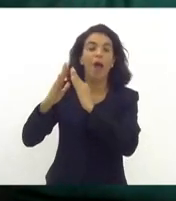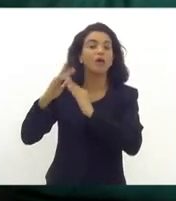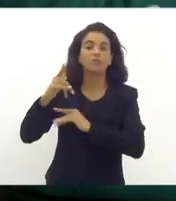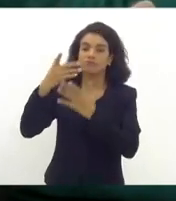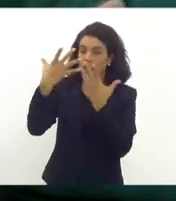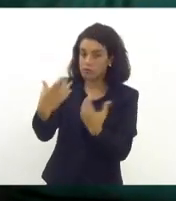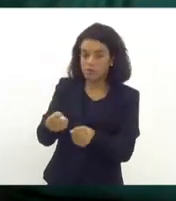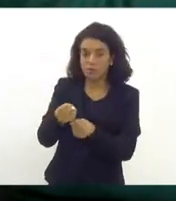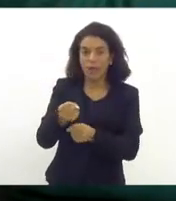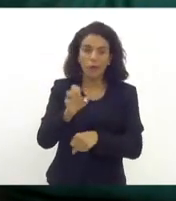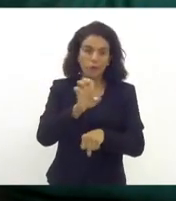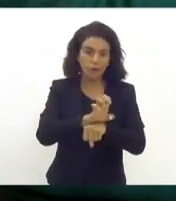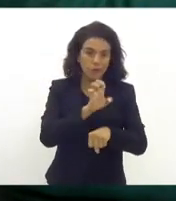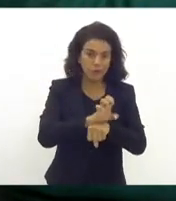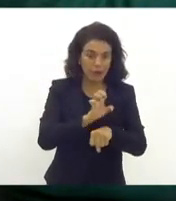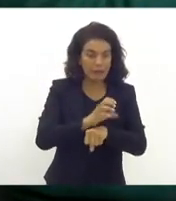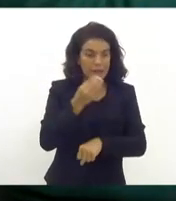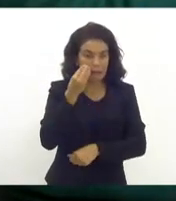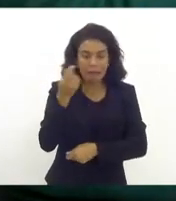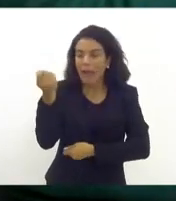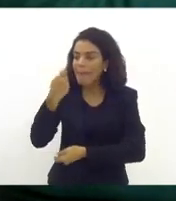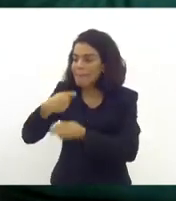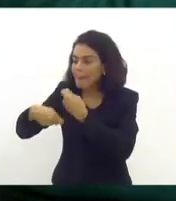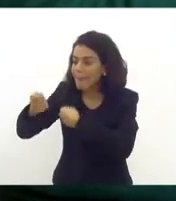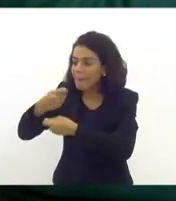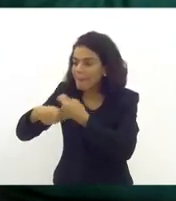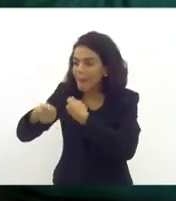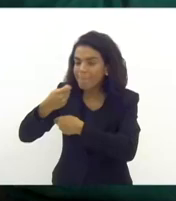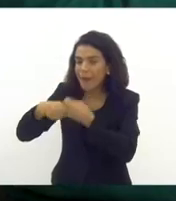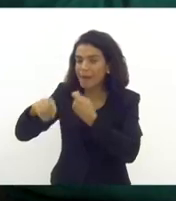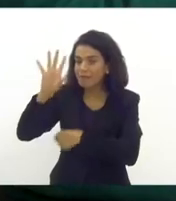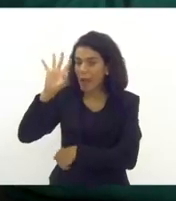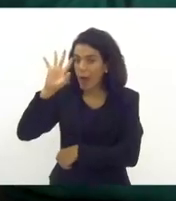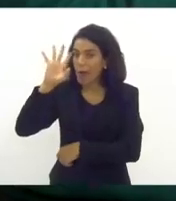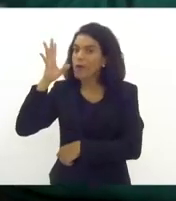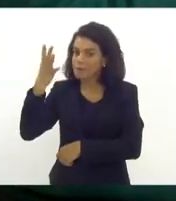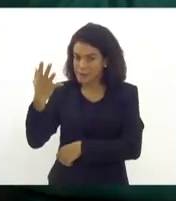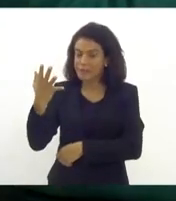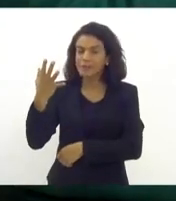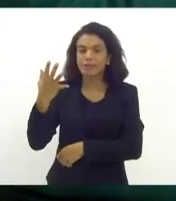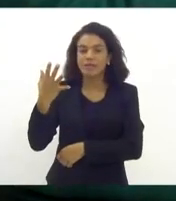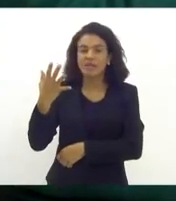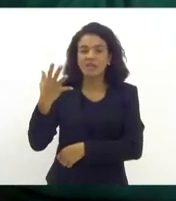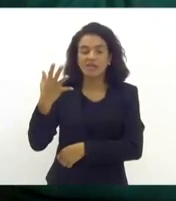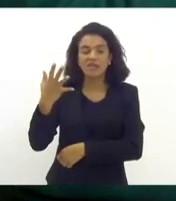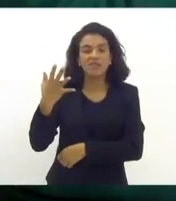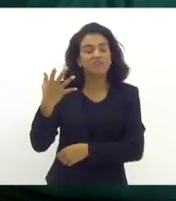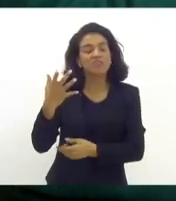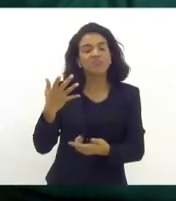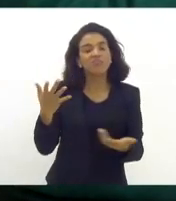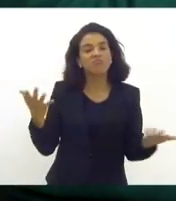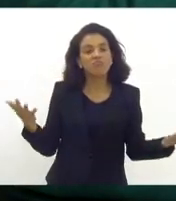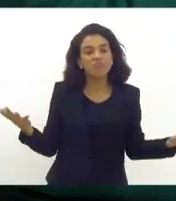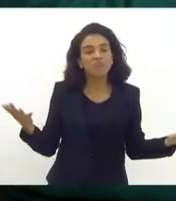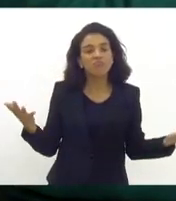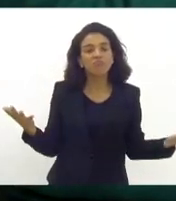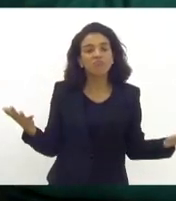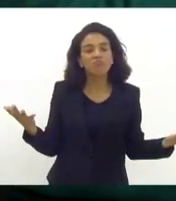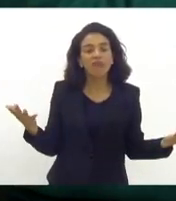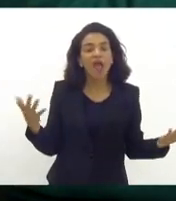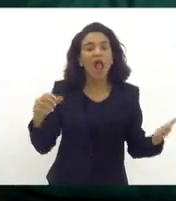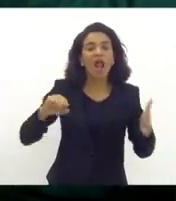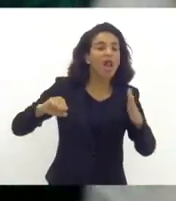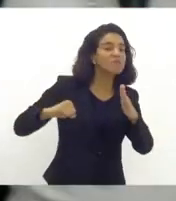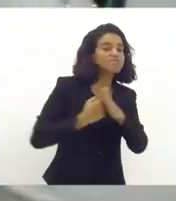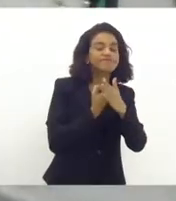o estado que no lugar de procurar soluções Para viabilizar maior manifestação cultural do mundo ela